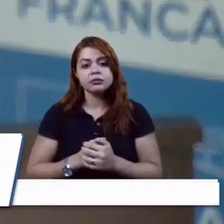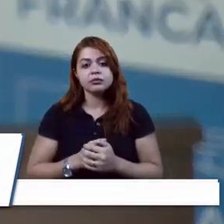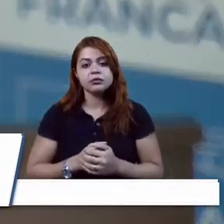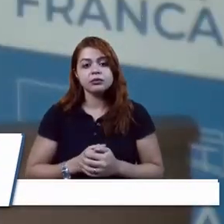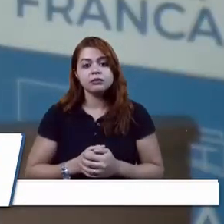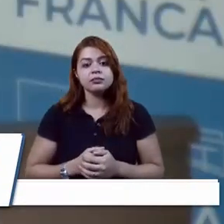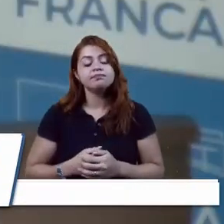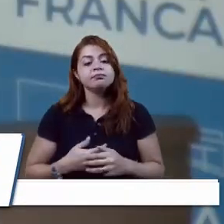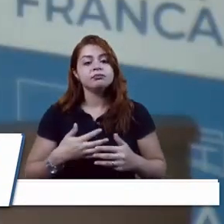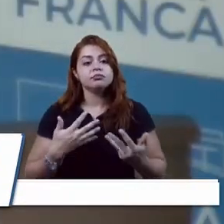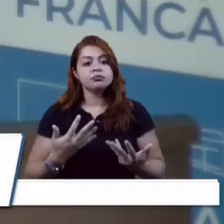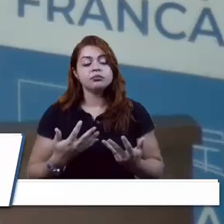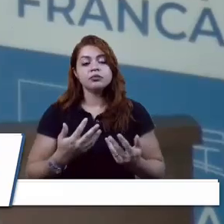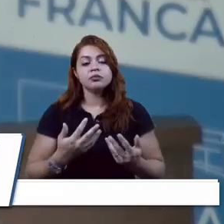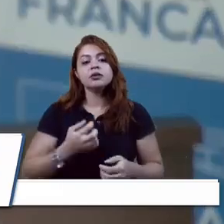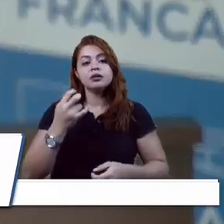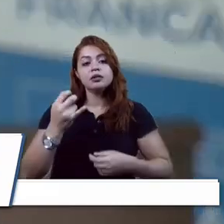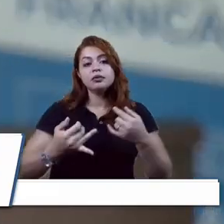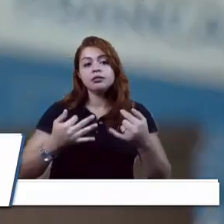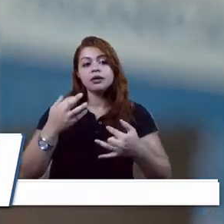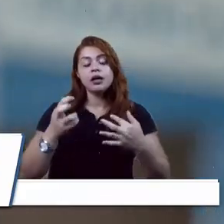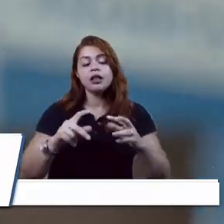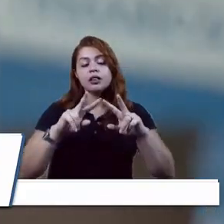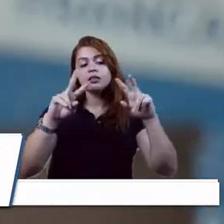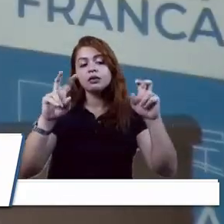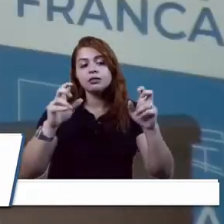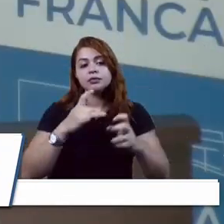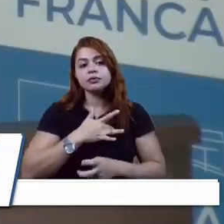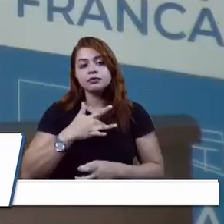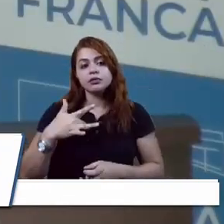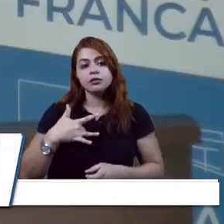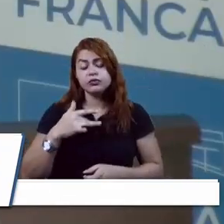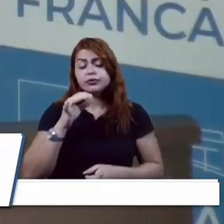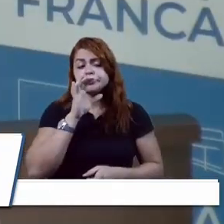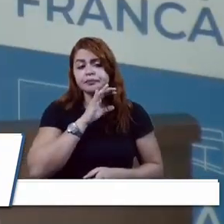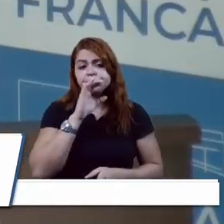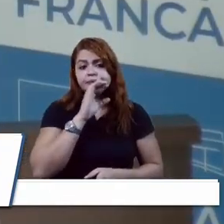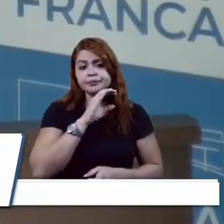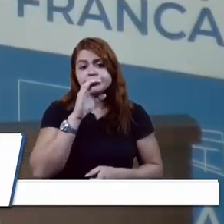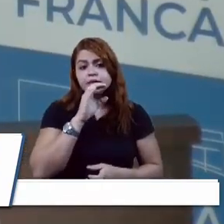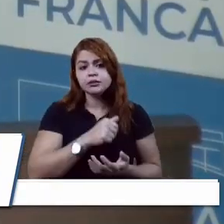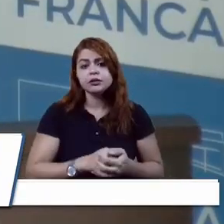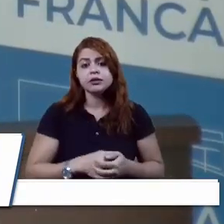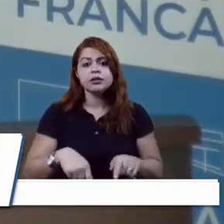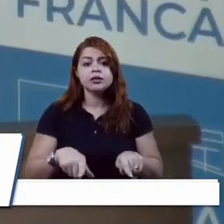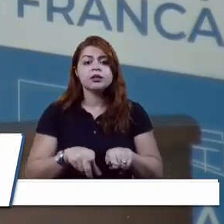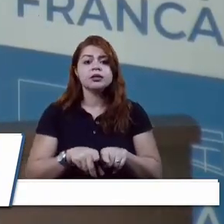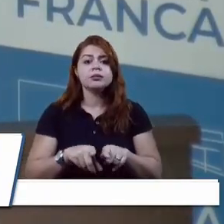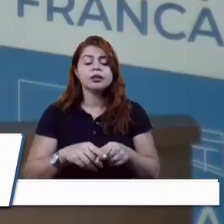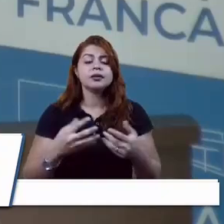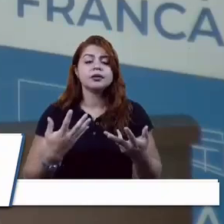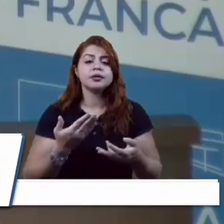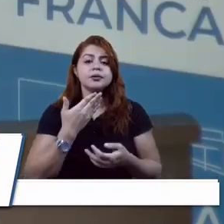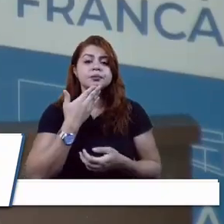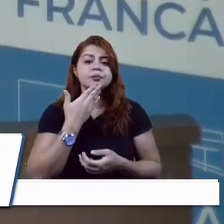relação à saúde bem rapidinho. Eu gostaria de pedir para os munícipes da nossa cidade, eu sei que é complicado, que é